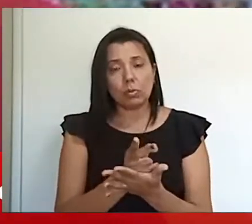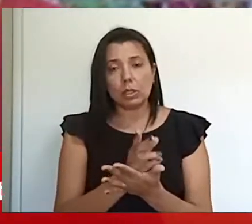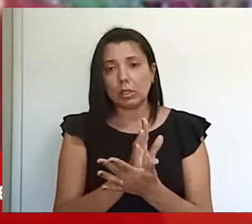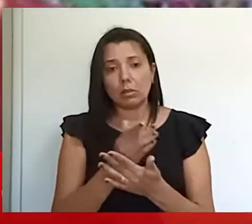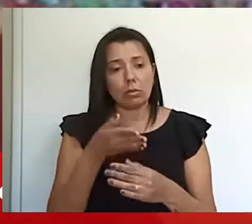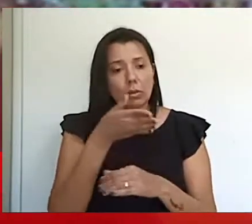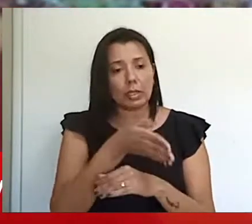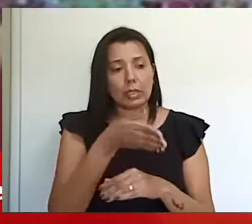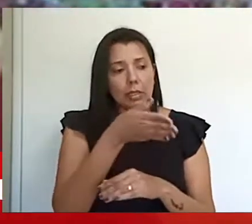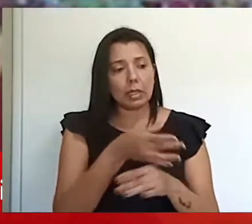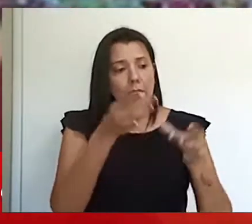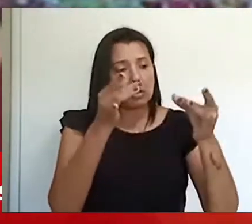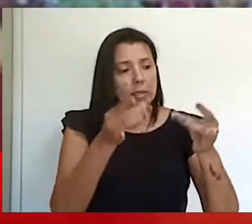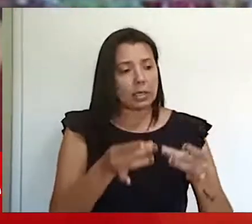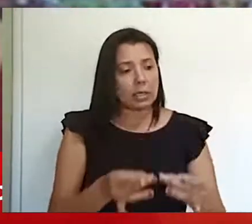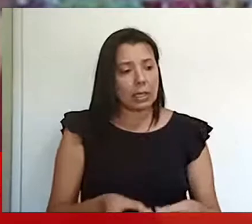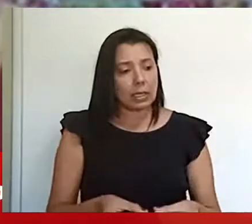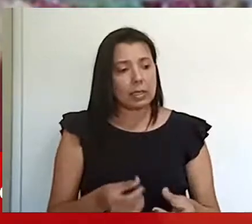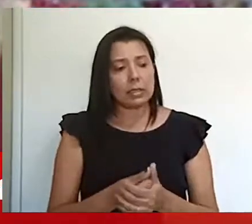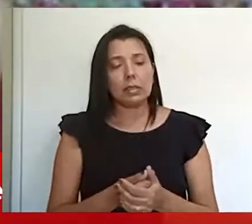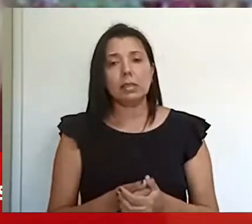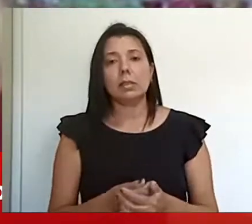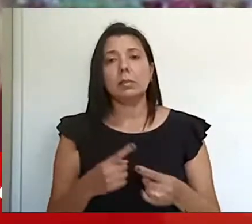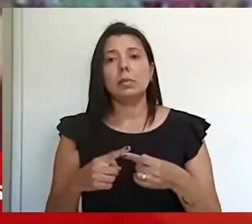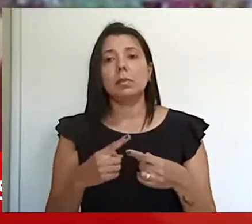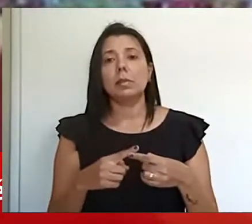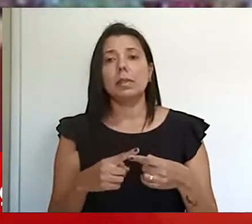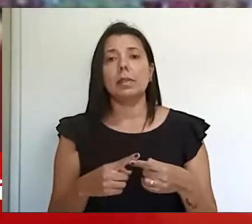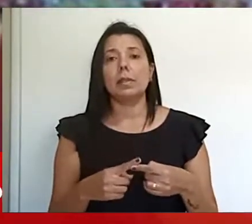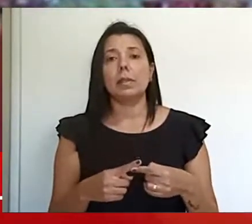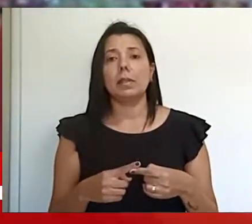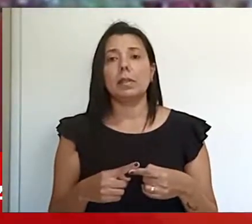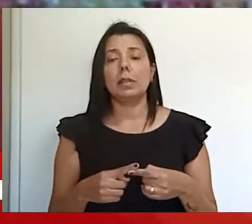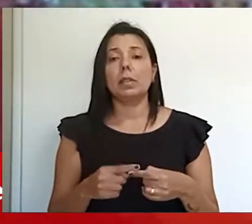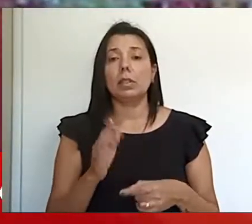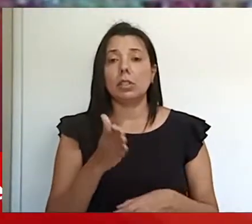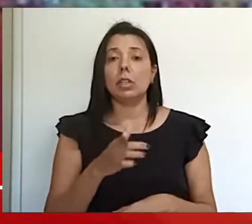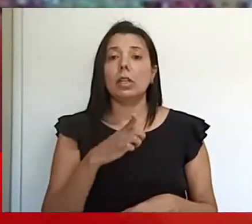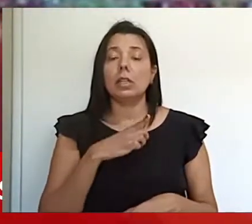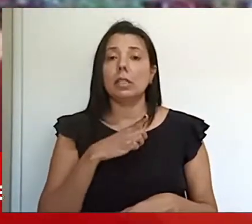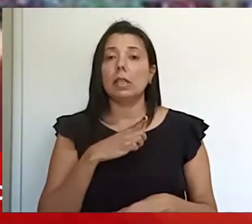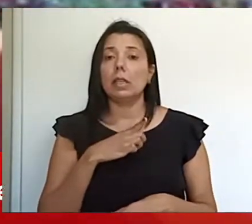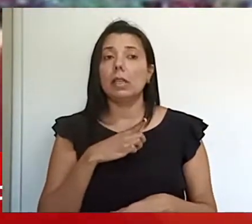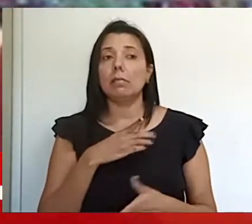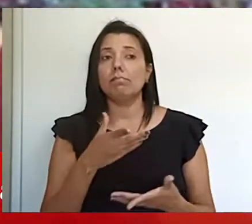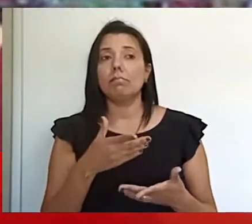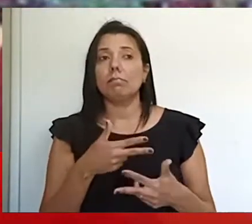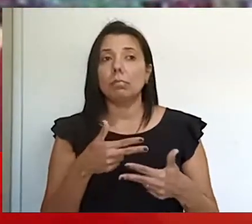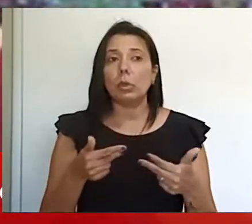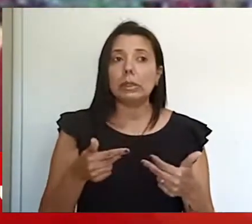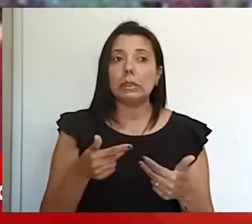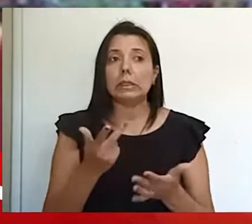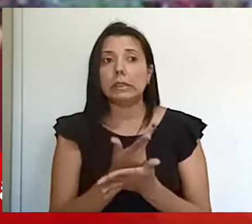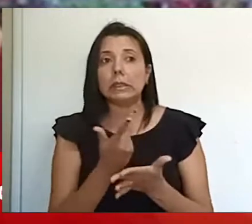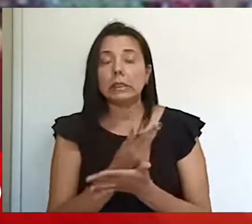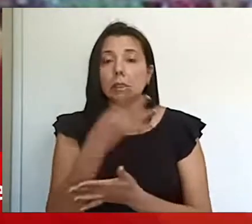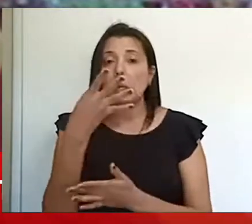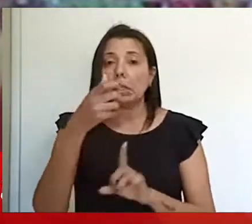detalhes, porque a gente já tem um acúmulo, um certo acúmulo. Nesses 4 meses, a gente intensificou,